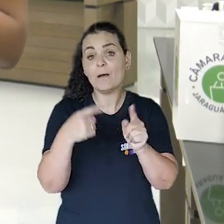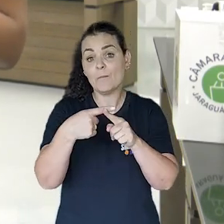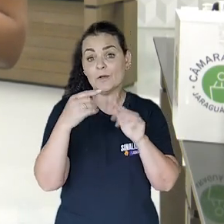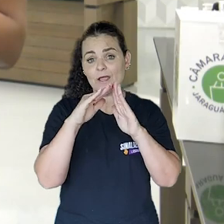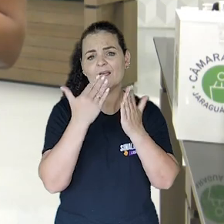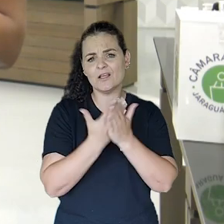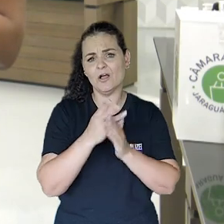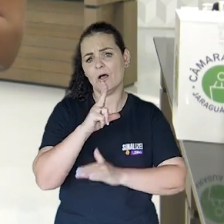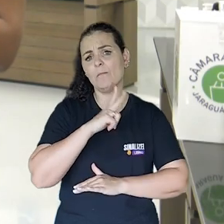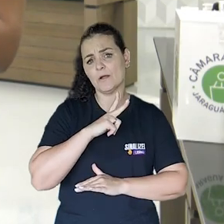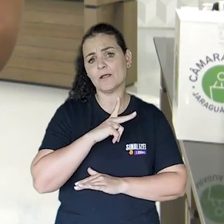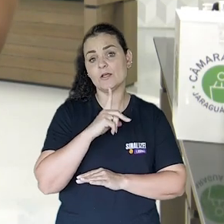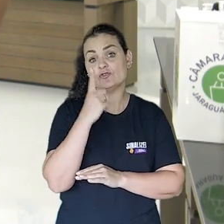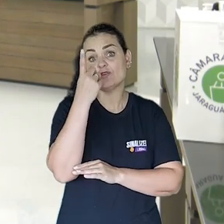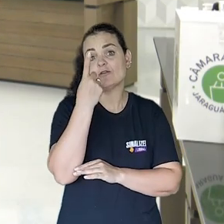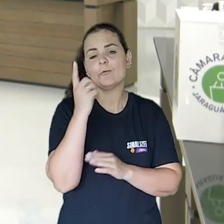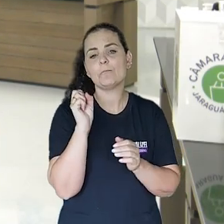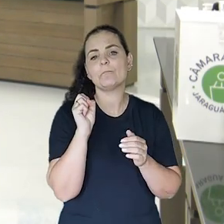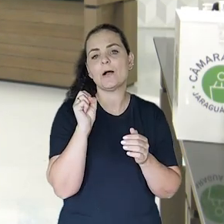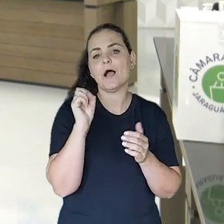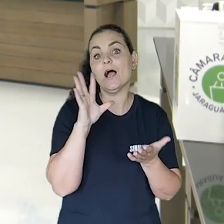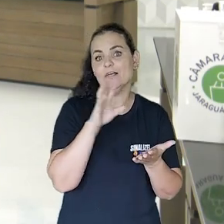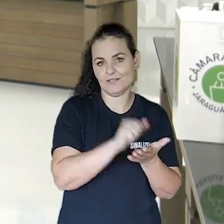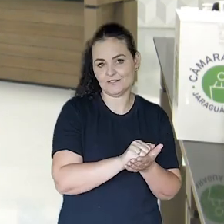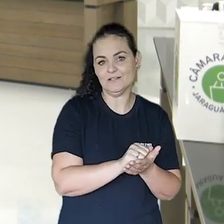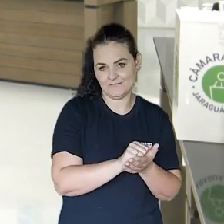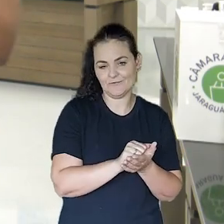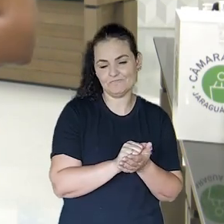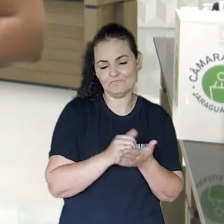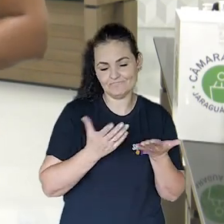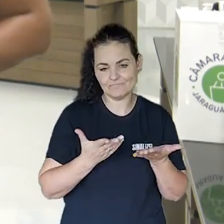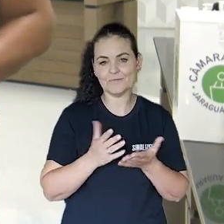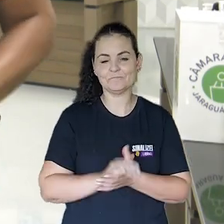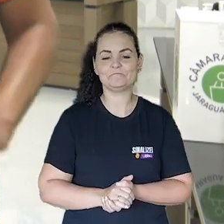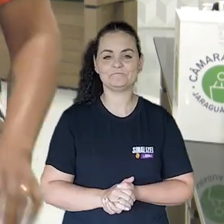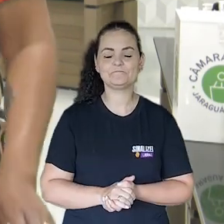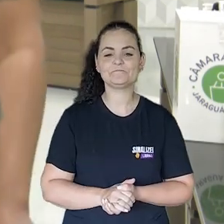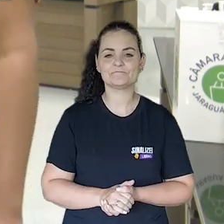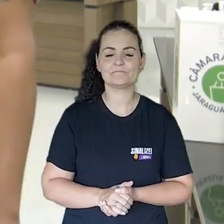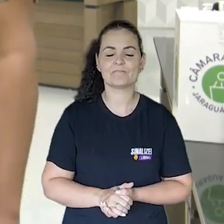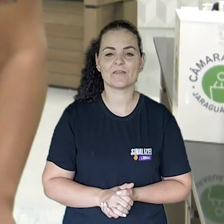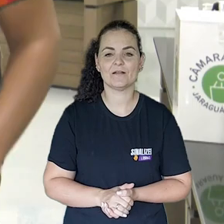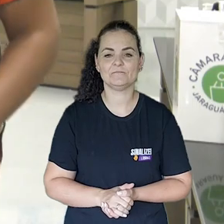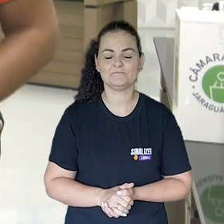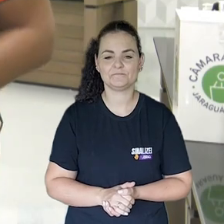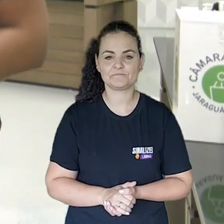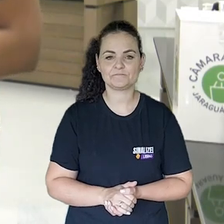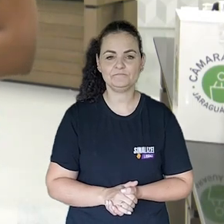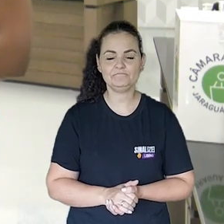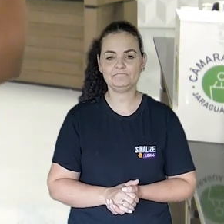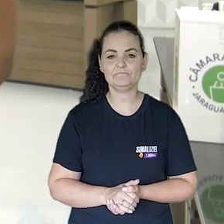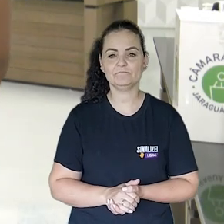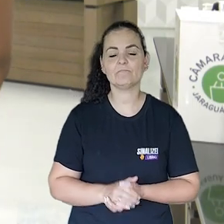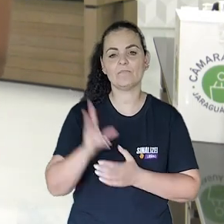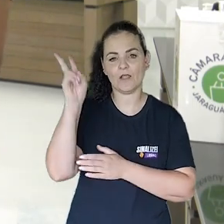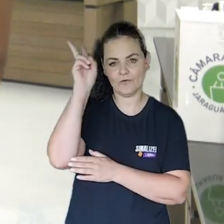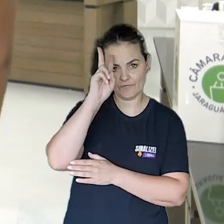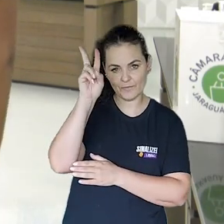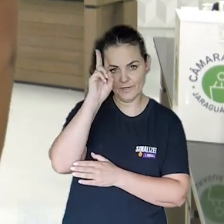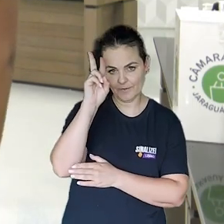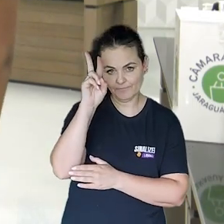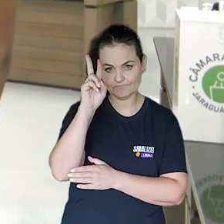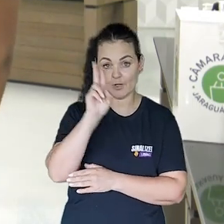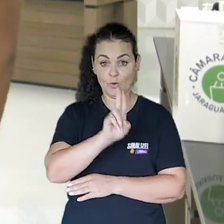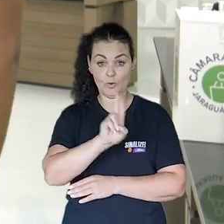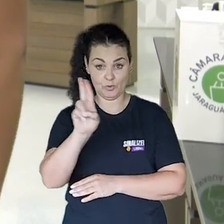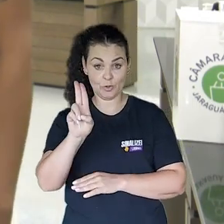Então, vamos para a relembrar os nomes das escolas. Vamos lá, então. Então, começo com a escola SESI, que é a escola